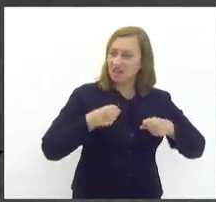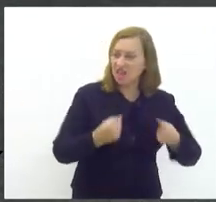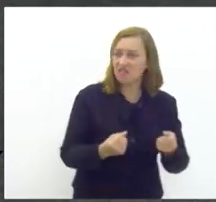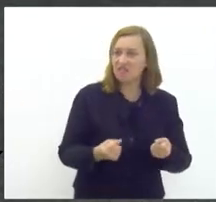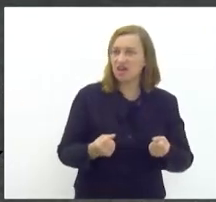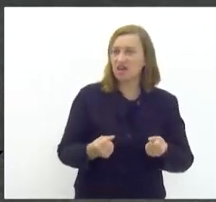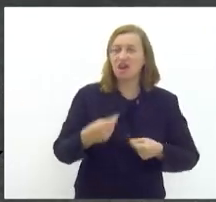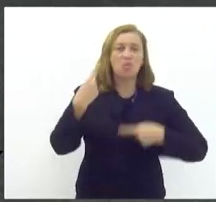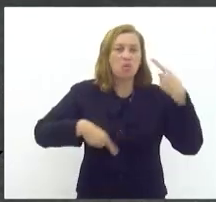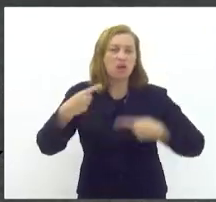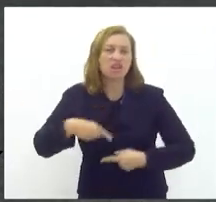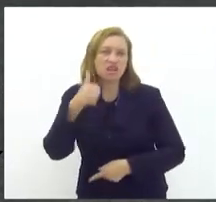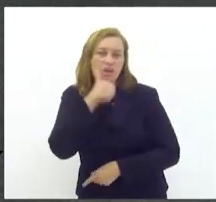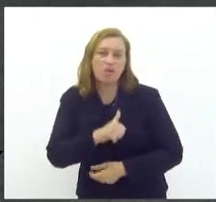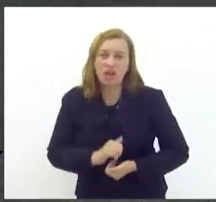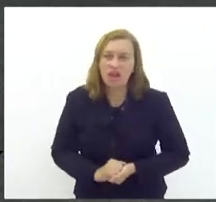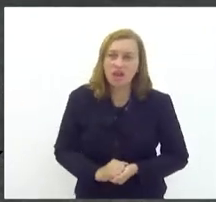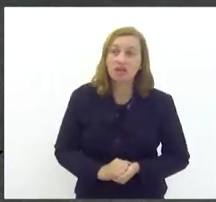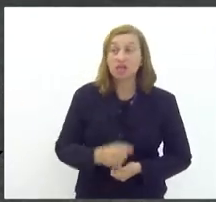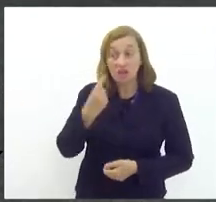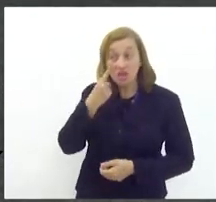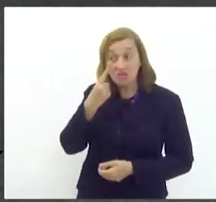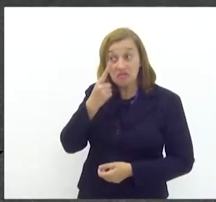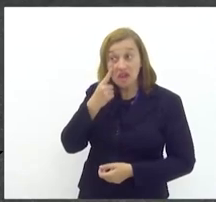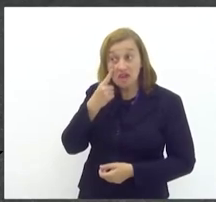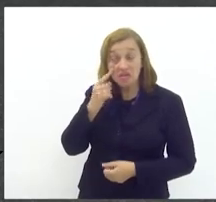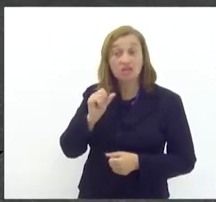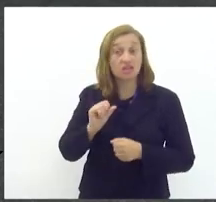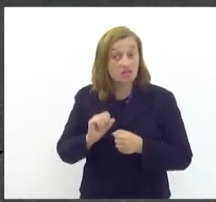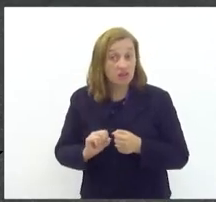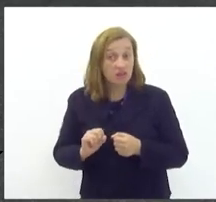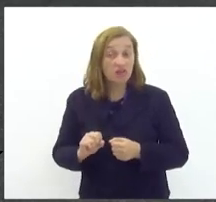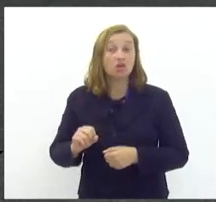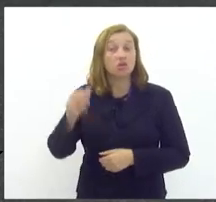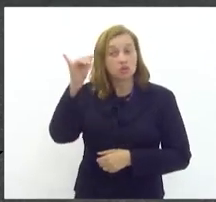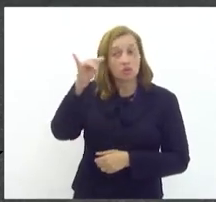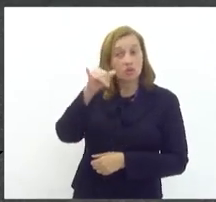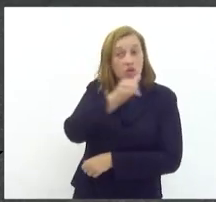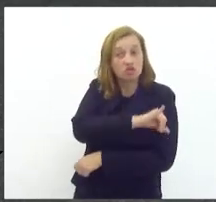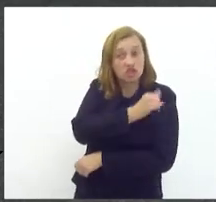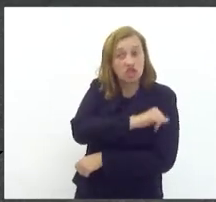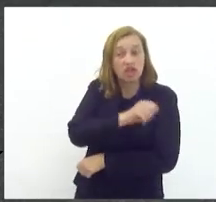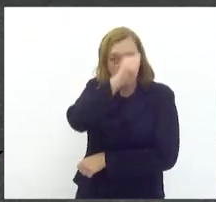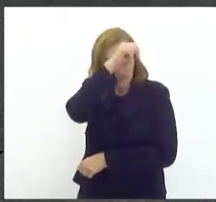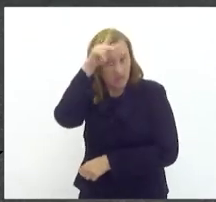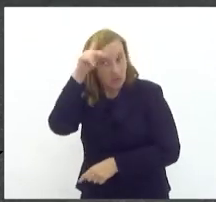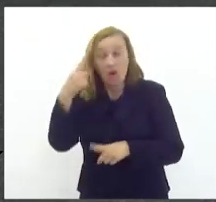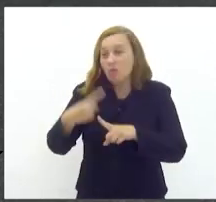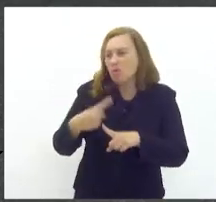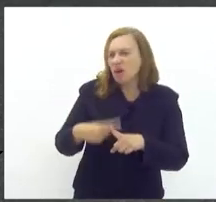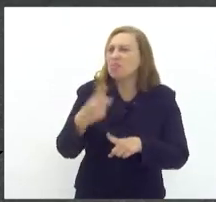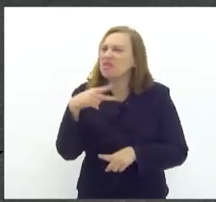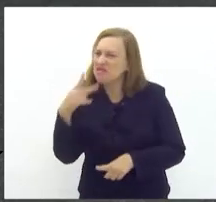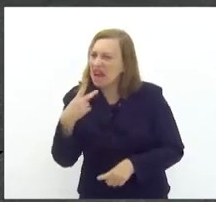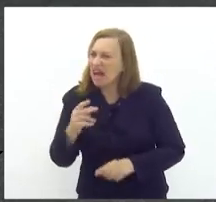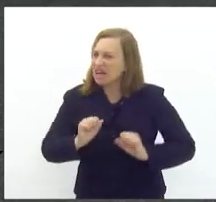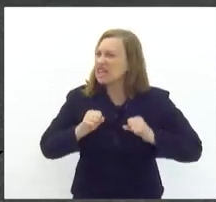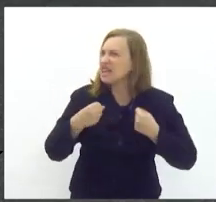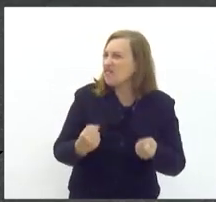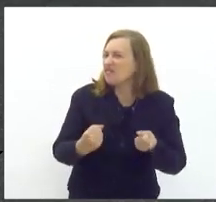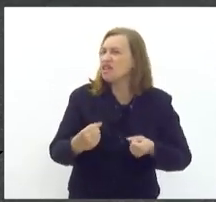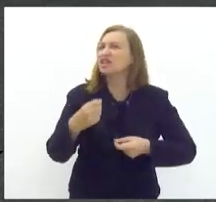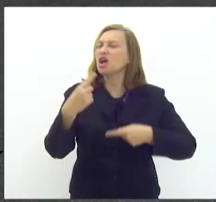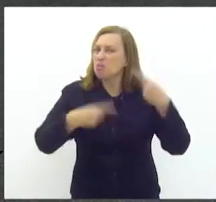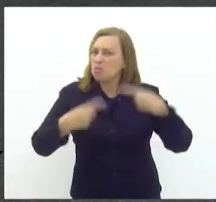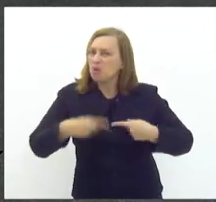política para mulheres tem que ver o que que tá sendo feito no Rio de Janeiro na Prefeitura do Rio de Janeiro porque para dizer que defende política